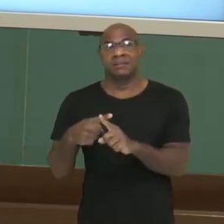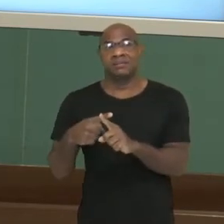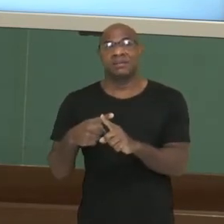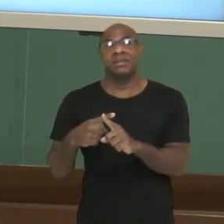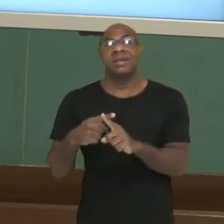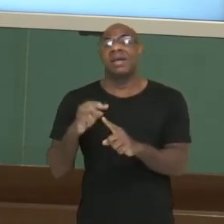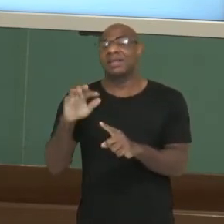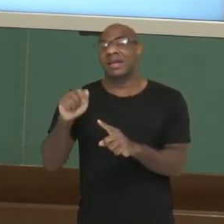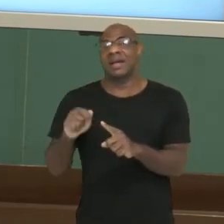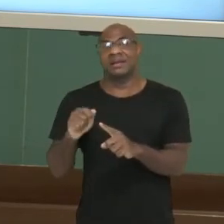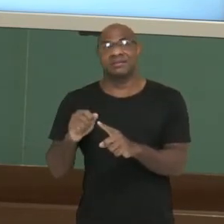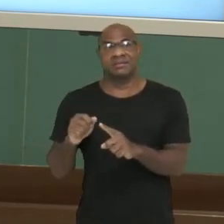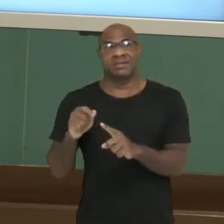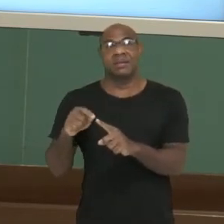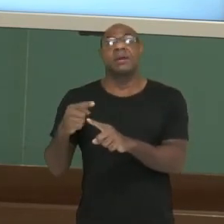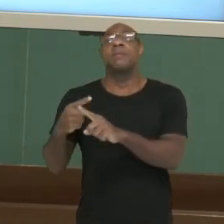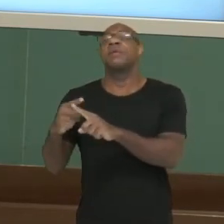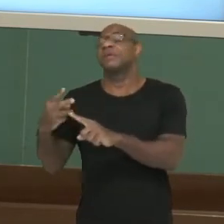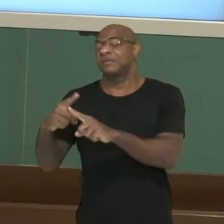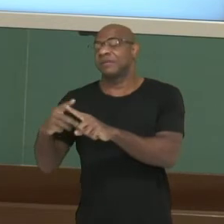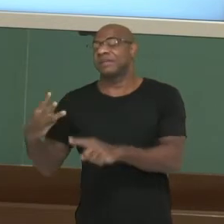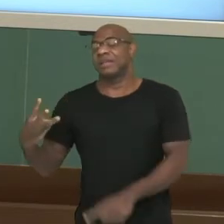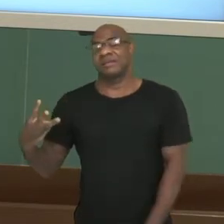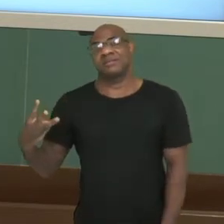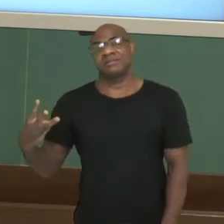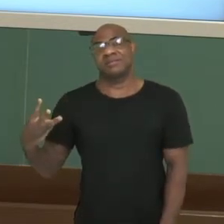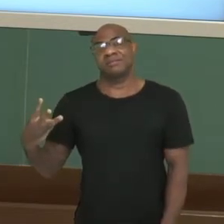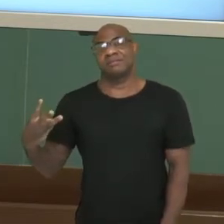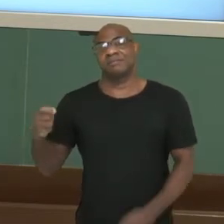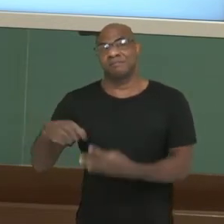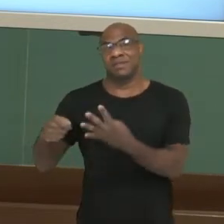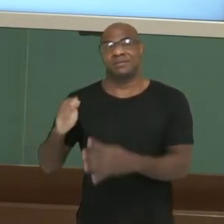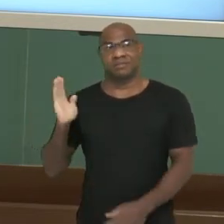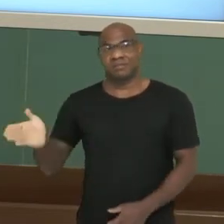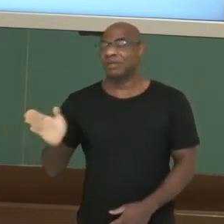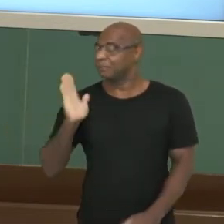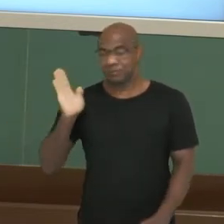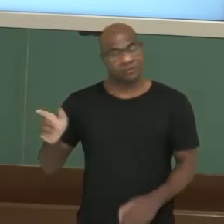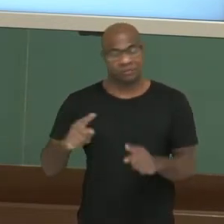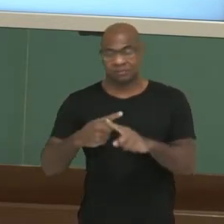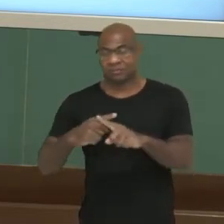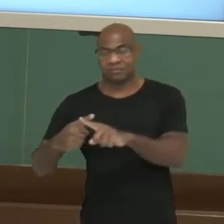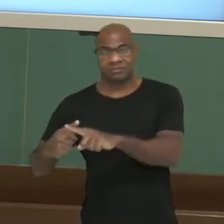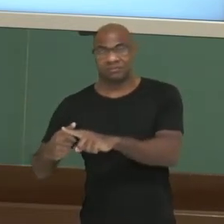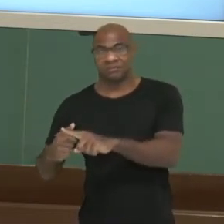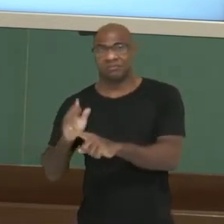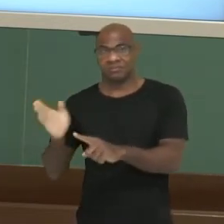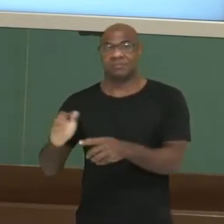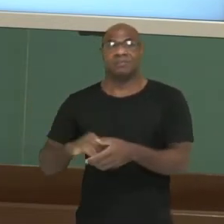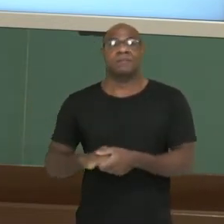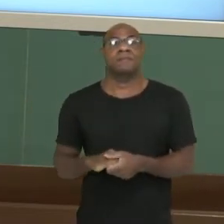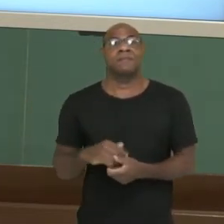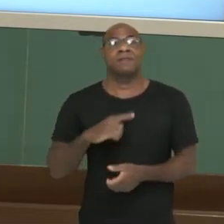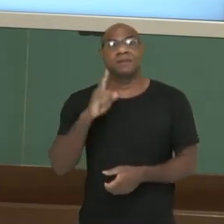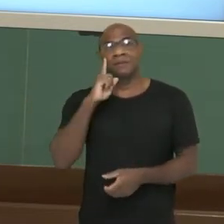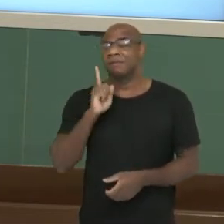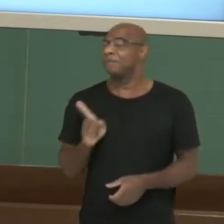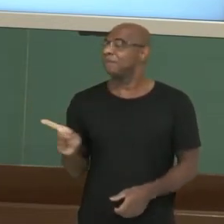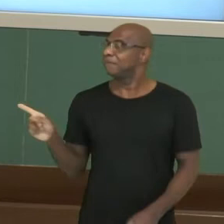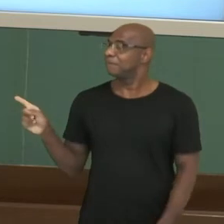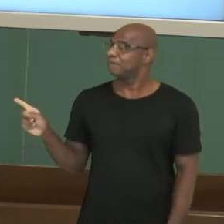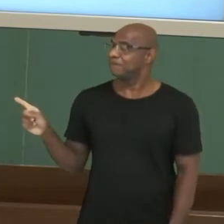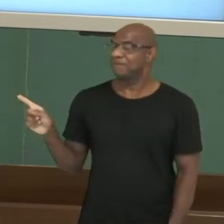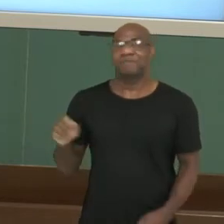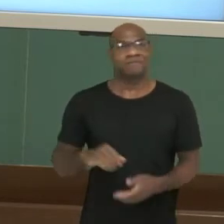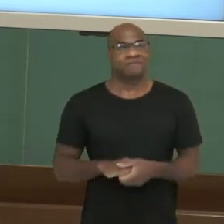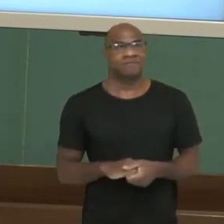A taxa por 3 meses. Então, eu já multiplico direto a taxa por 3, 0,12. Então, passando dividindo, eu